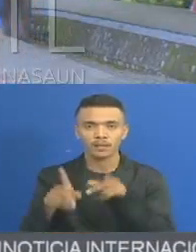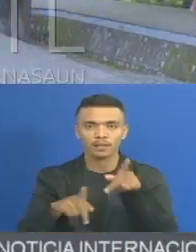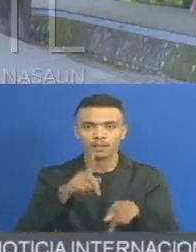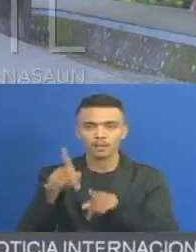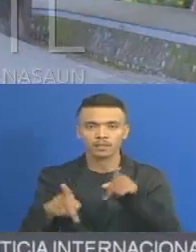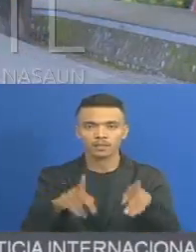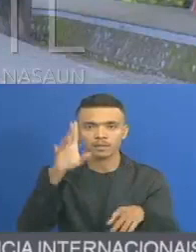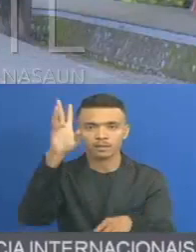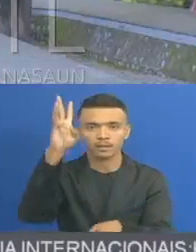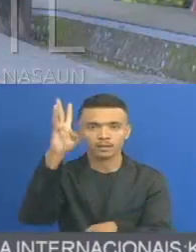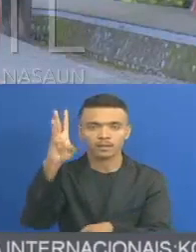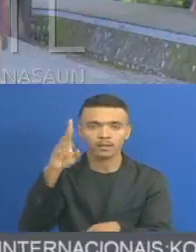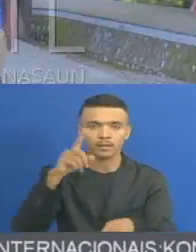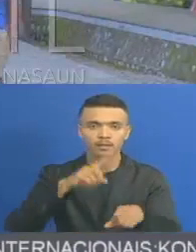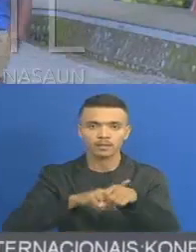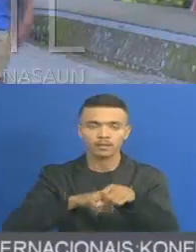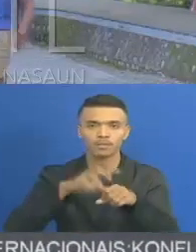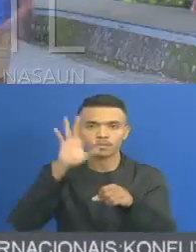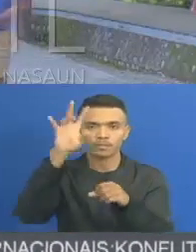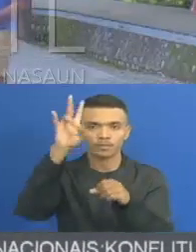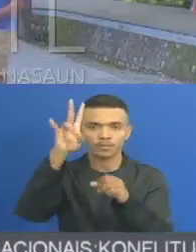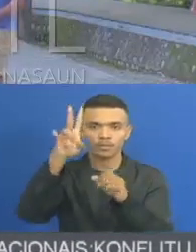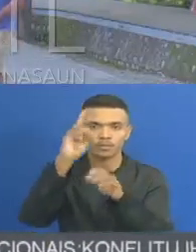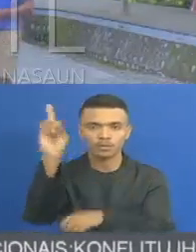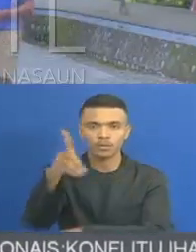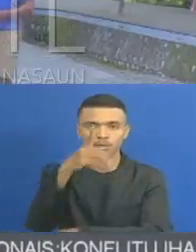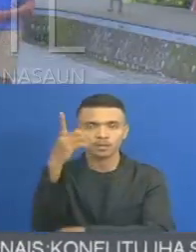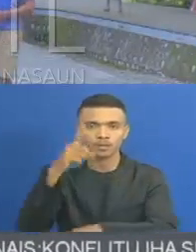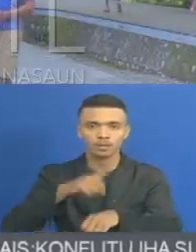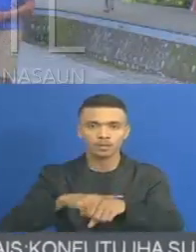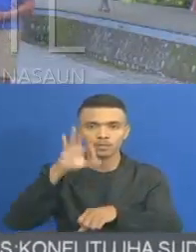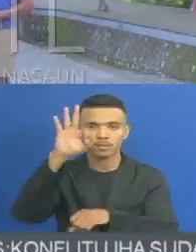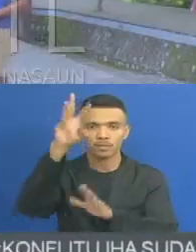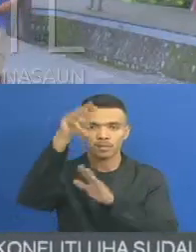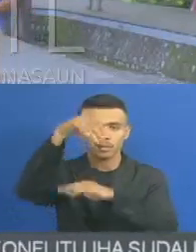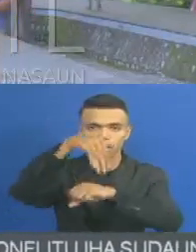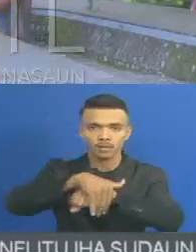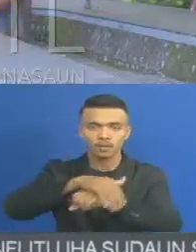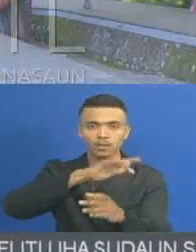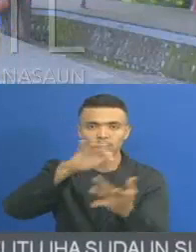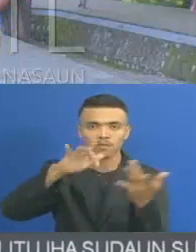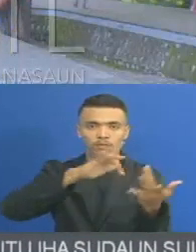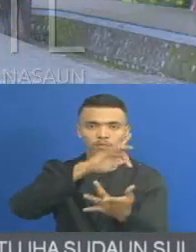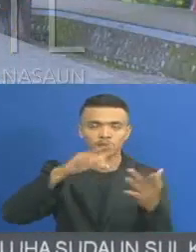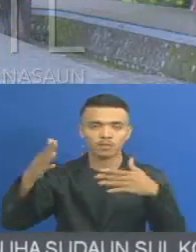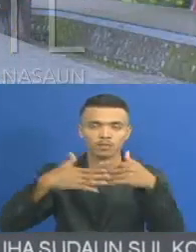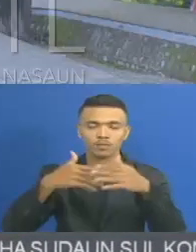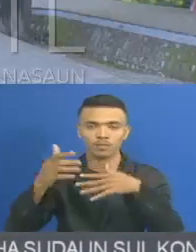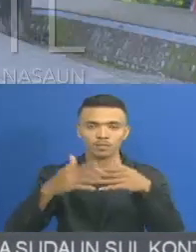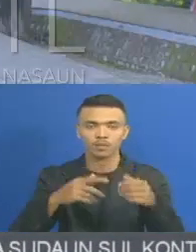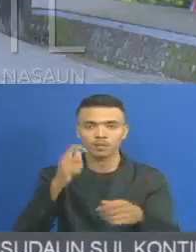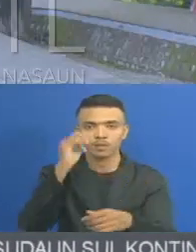naineng. Tuk hitu dadar san to tuk sia kalan. Movimenta saun lau normal na fatin. Hana sa bye-bye.